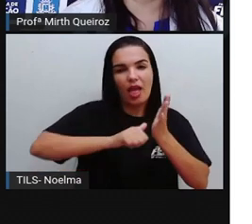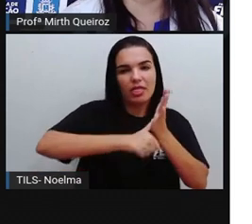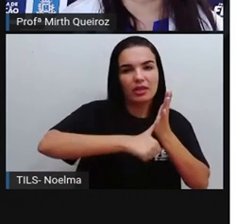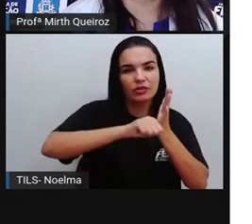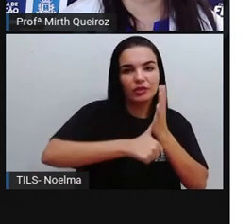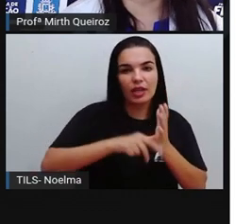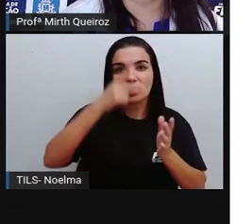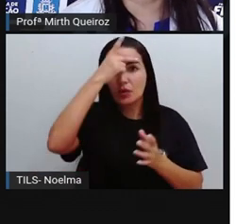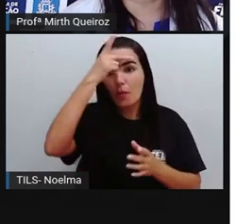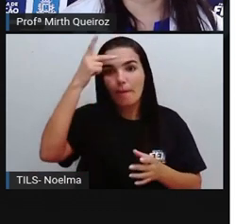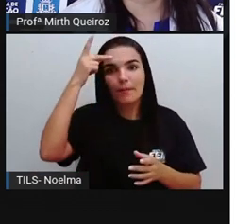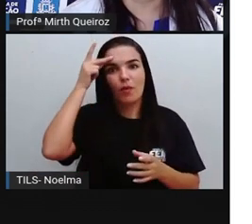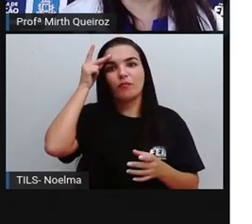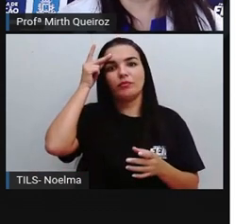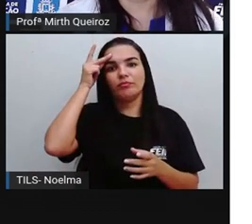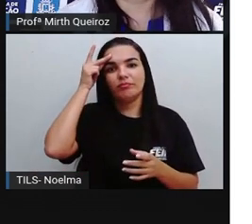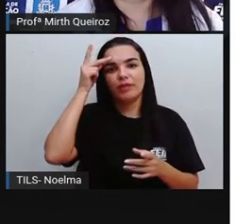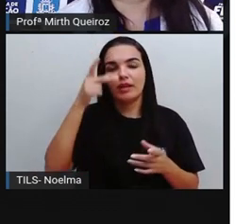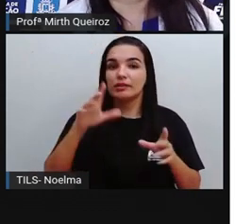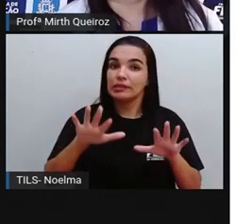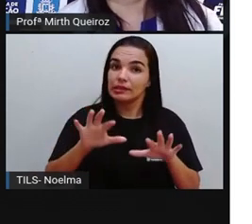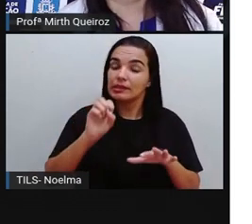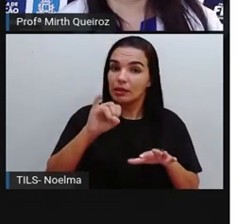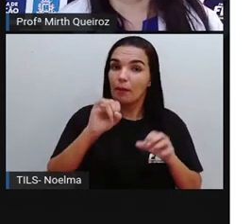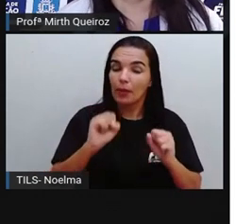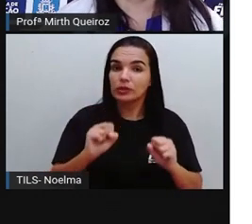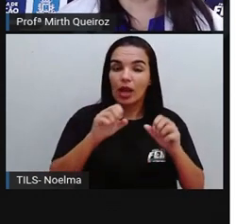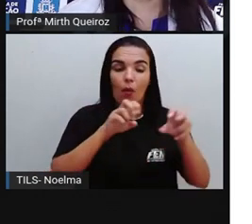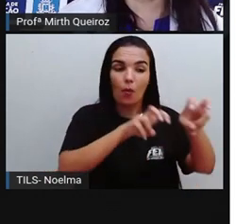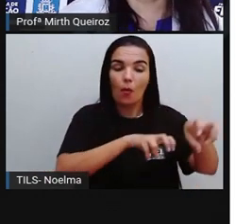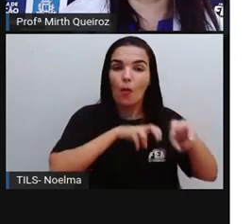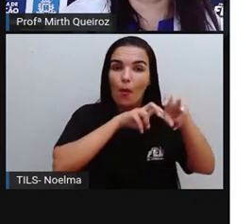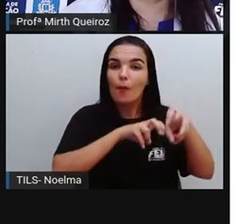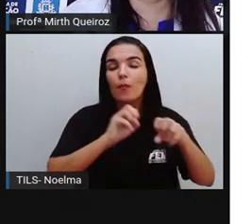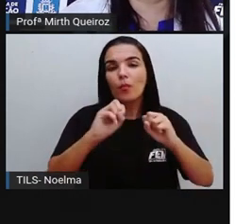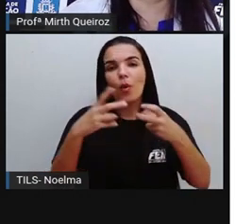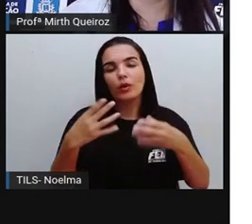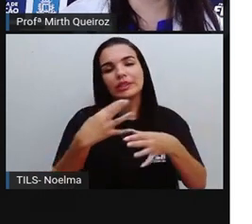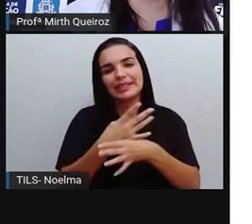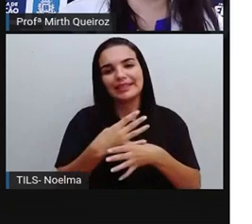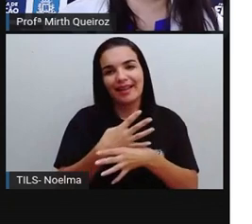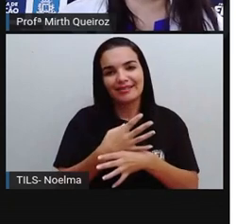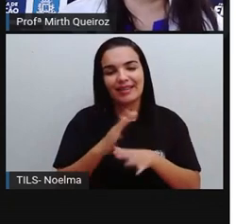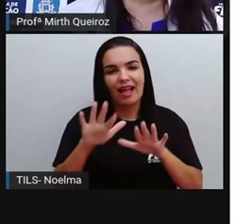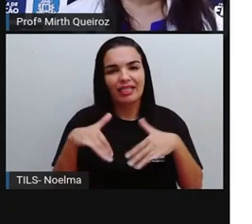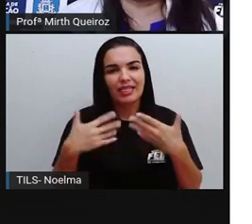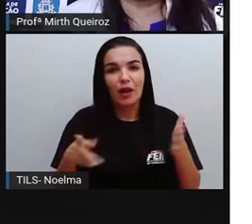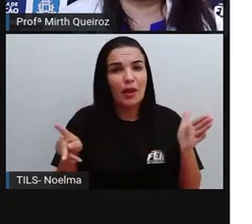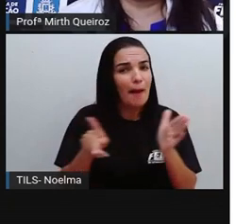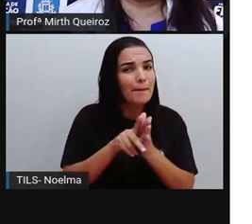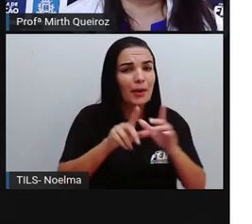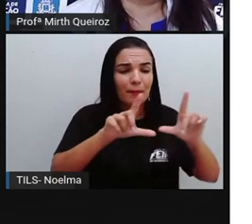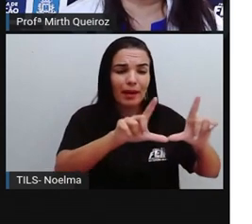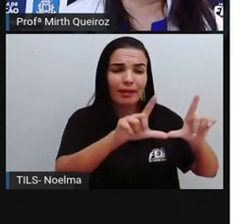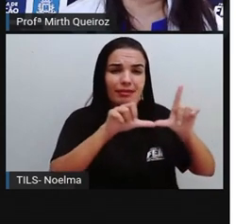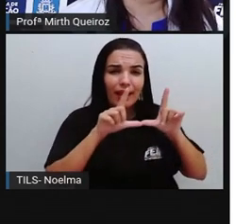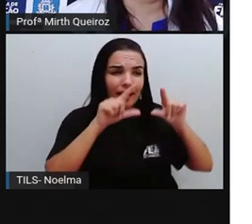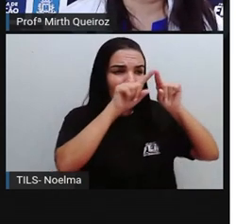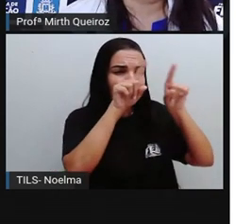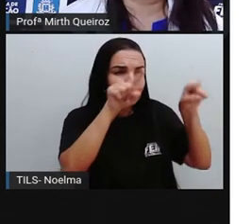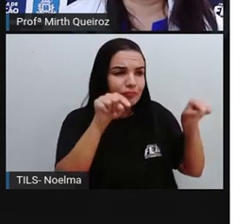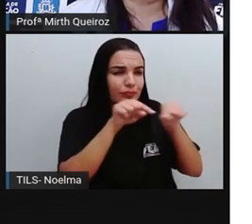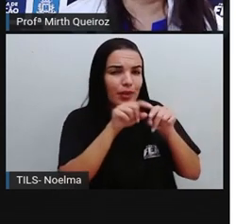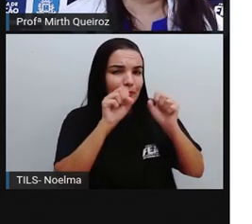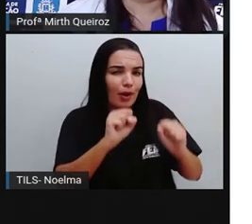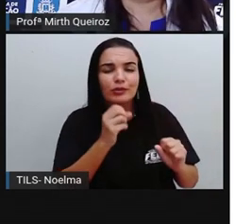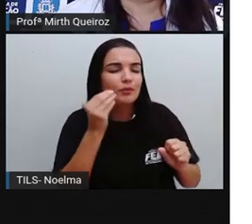a identidade do povo, seja no campo ou na cidade. Então, na própria tela ali pode estar